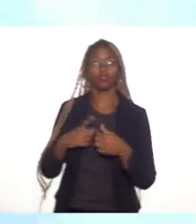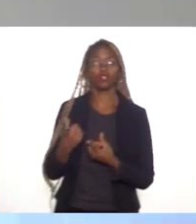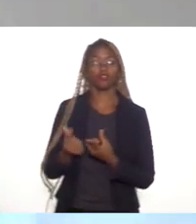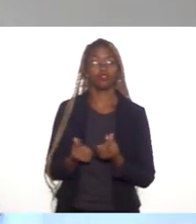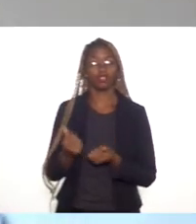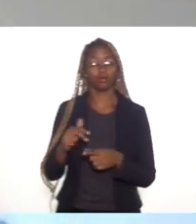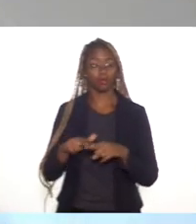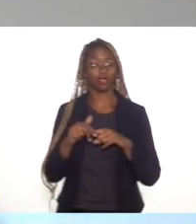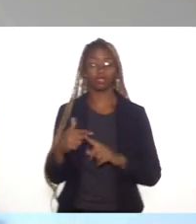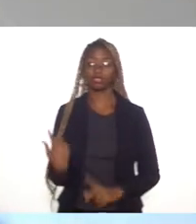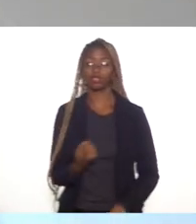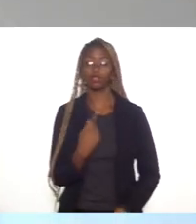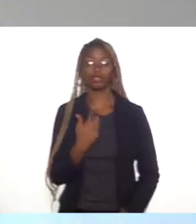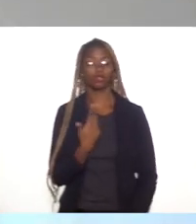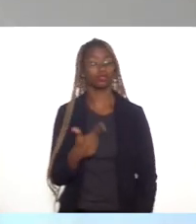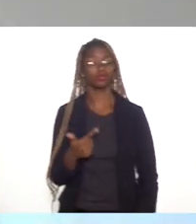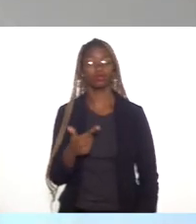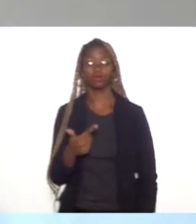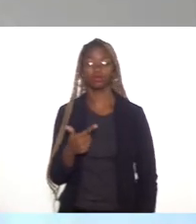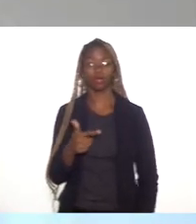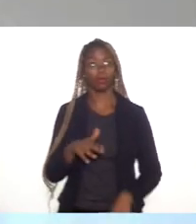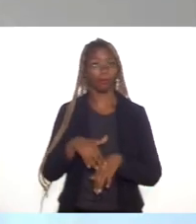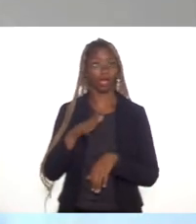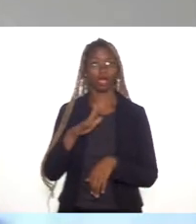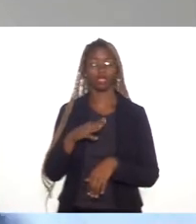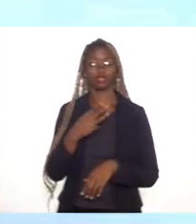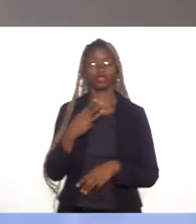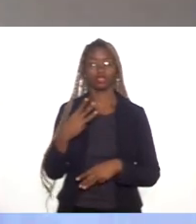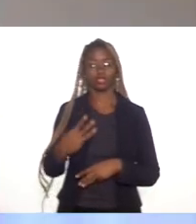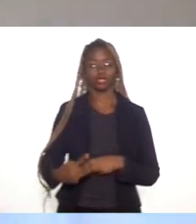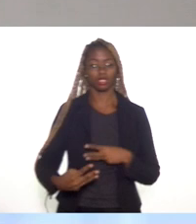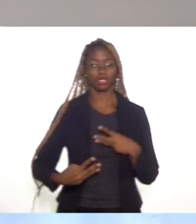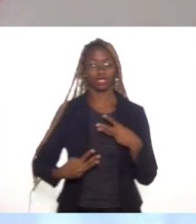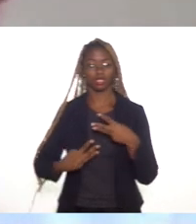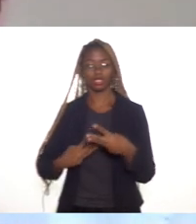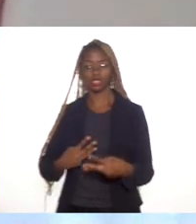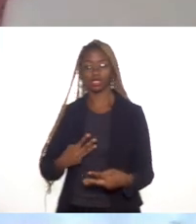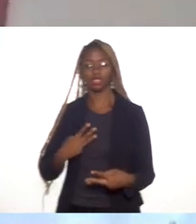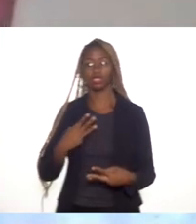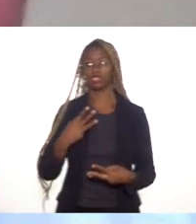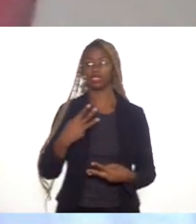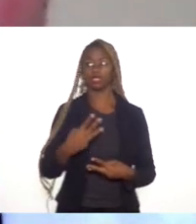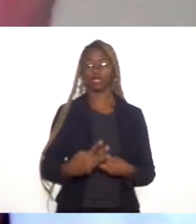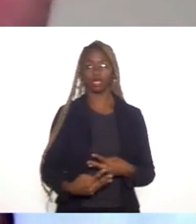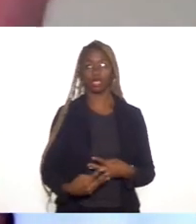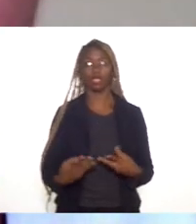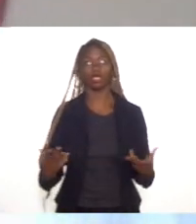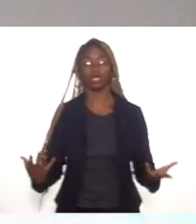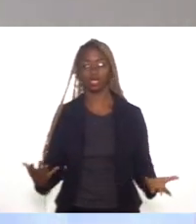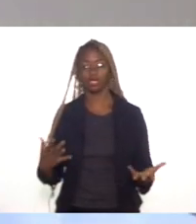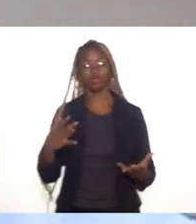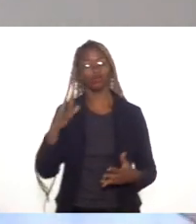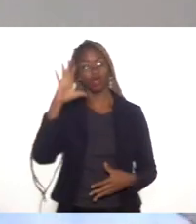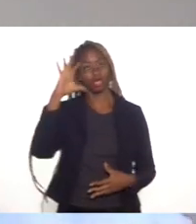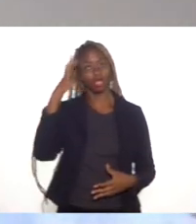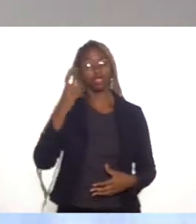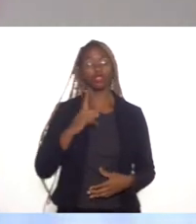que não estamos mais naquele primeiro triênio, mas não entramos ainda no segundo triênio. Estamos